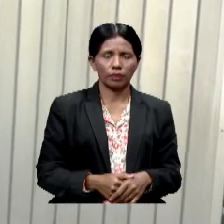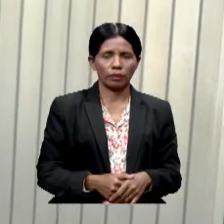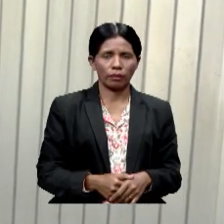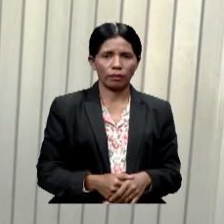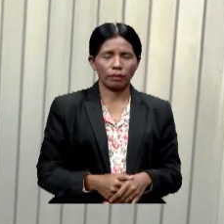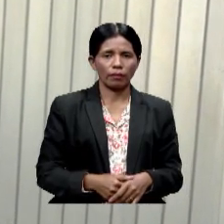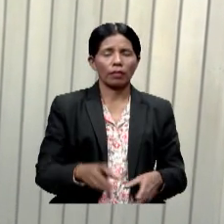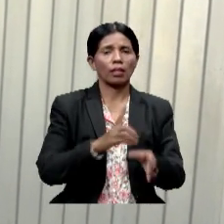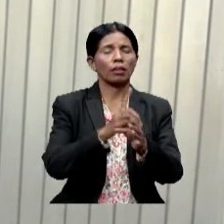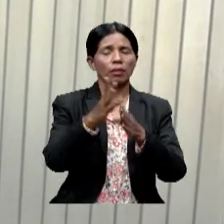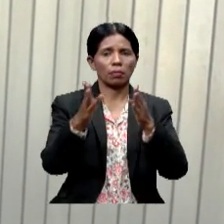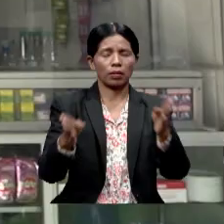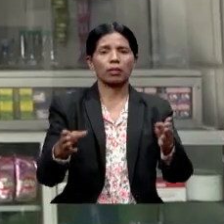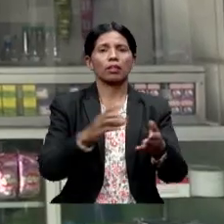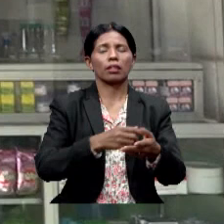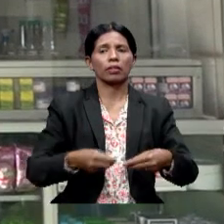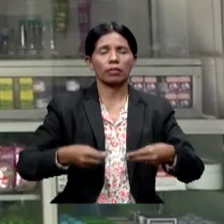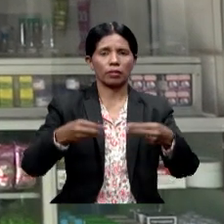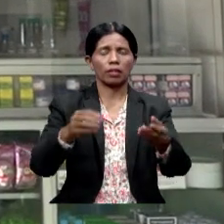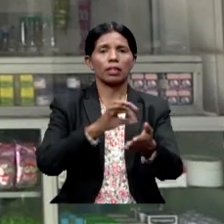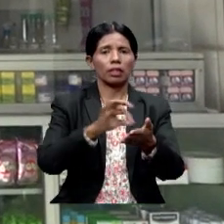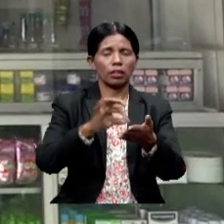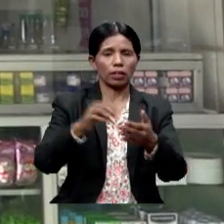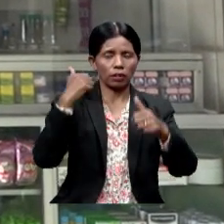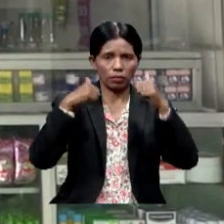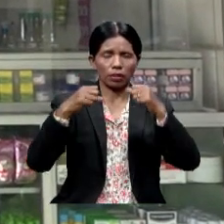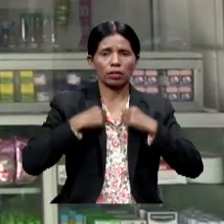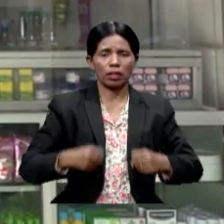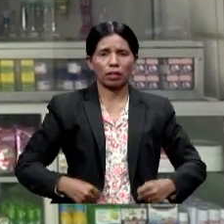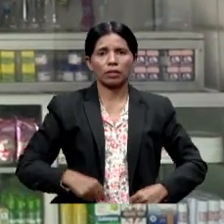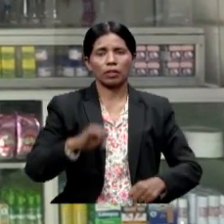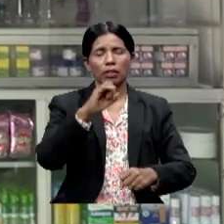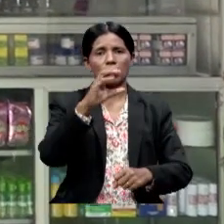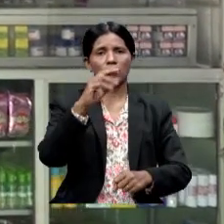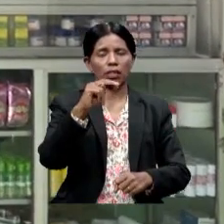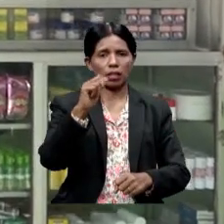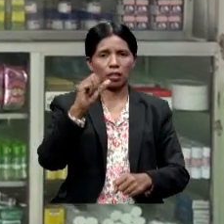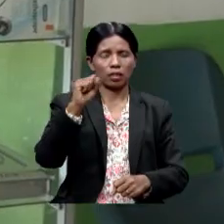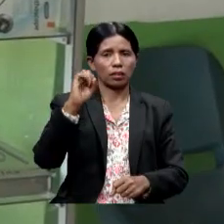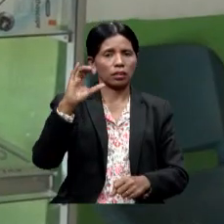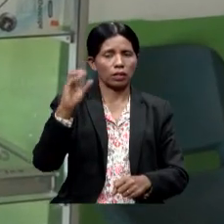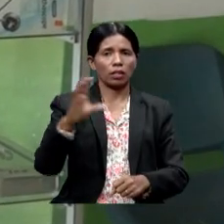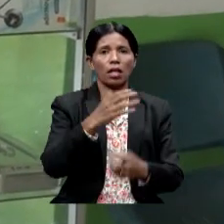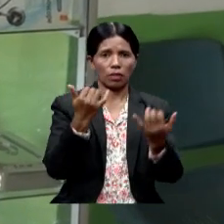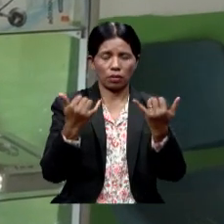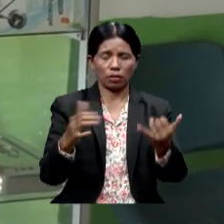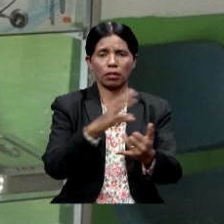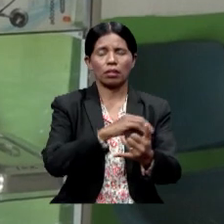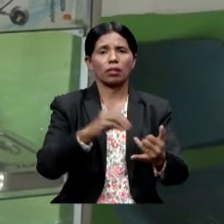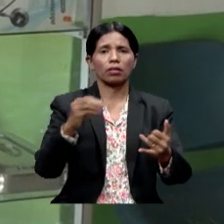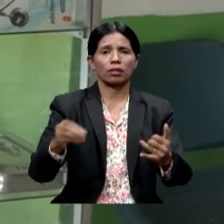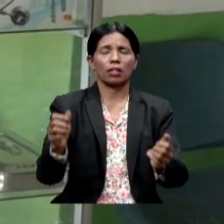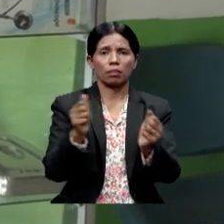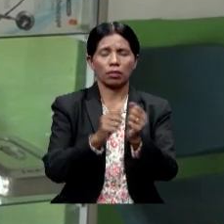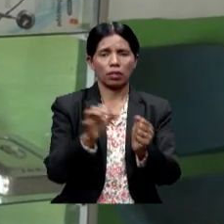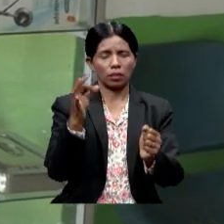Oficial Departamento Licenciamento Registro Atividade de Saúde Inácio da Costa Ateten, da Daune Farmácia Retalho Cianulo